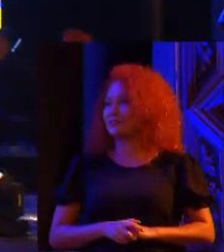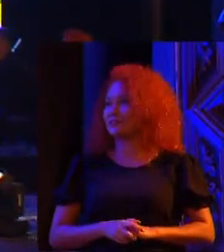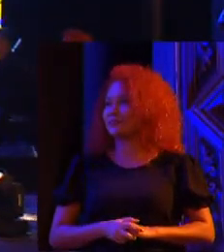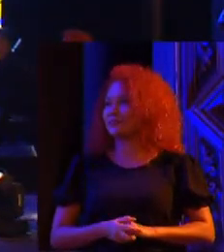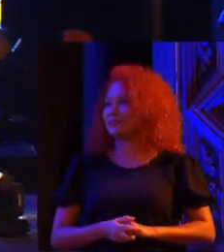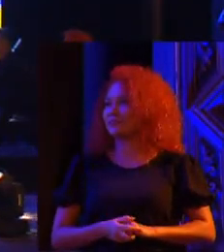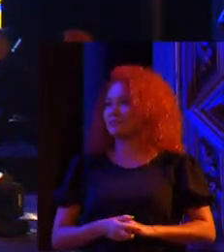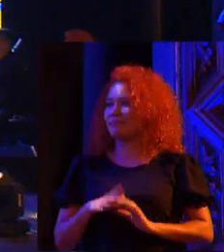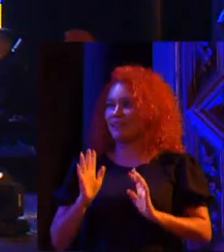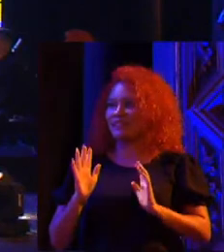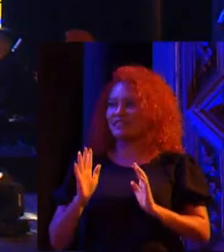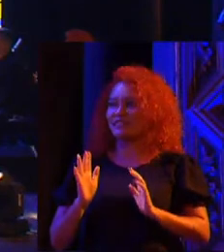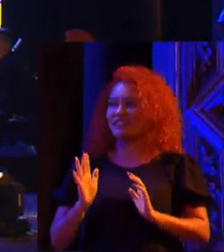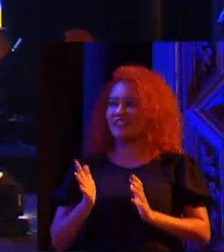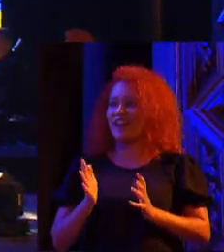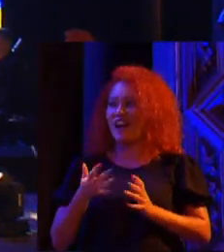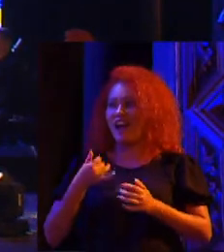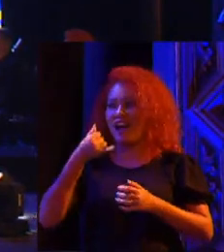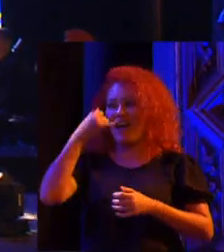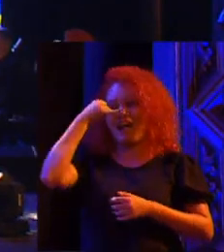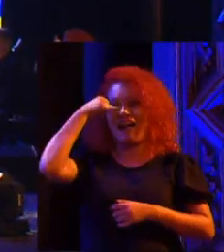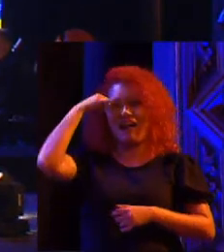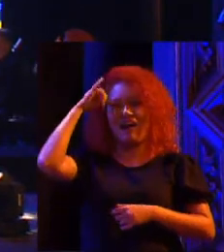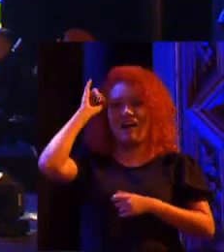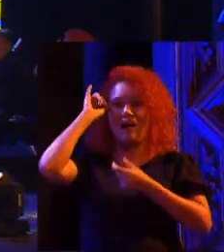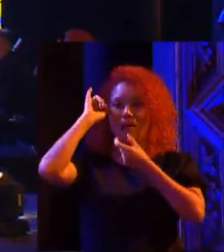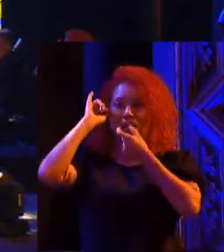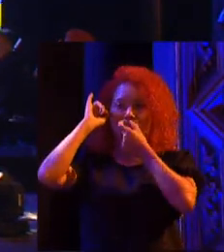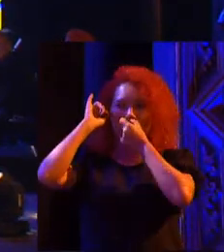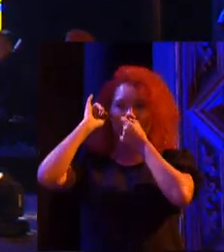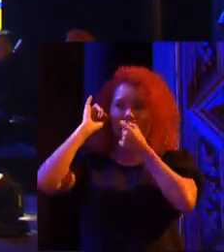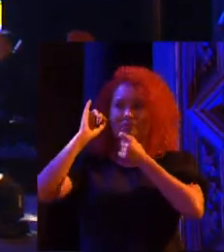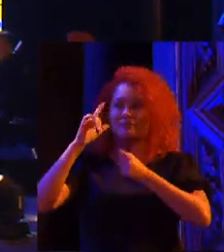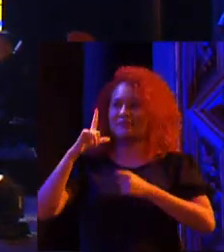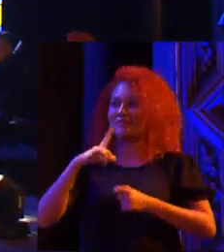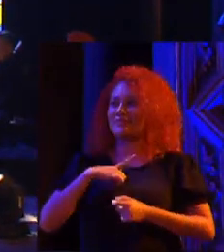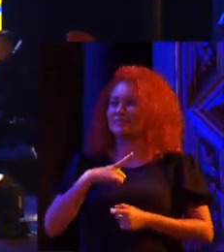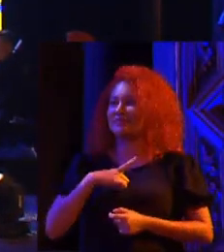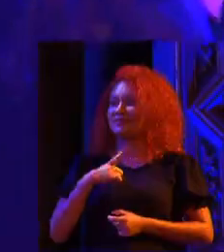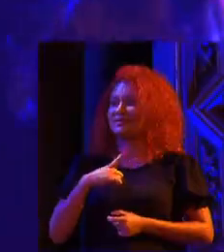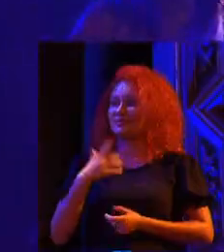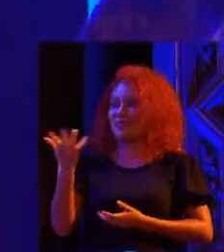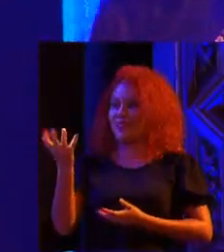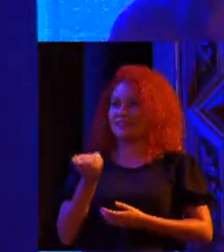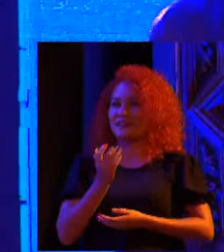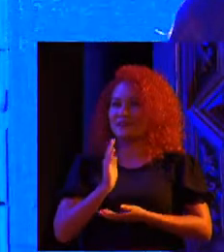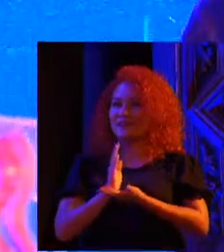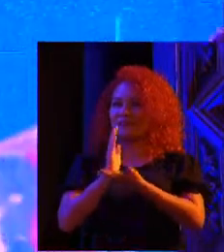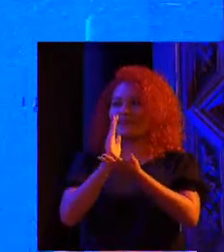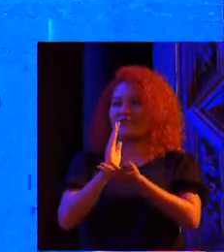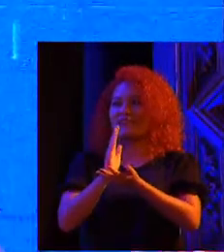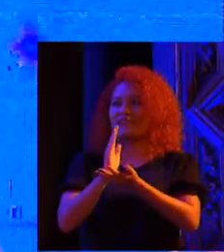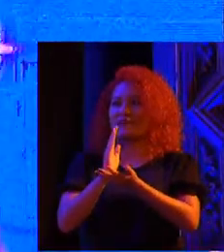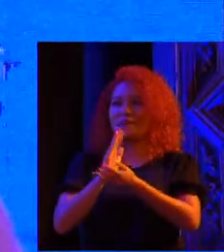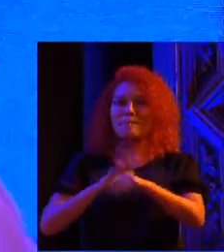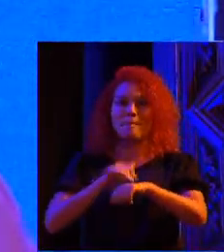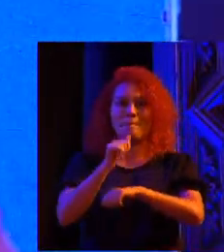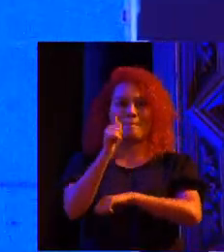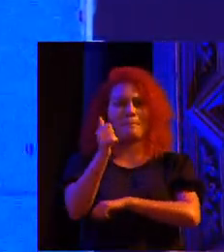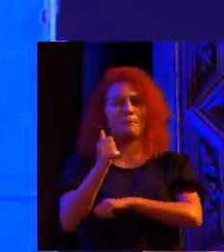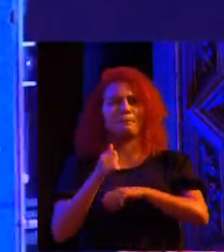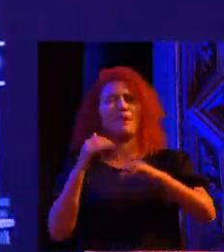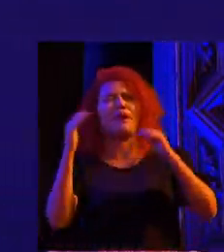Já, a galera do Carabao já tá aqui pra receber o prêmio. Pode vir aqui. Pode entrar. Então, convido pra receber a melhor, a premiação de melhor